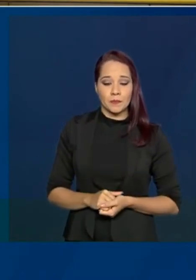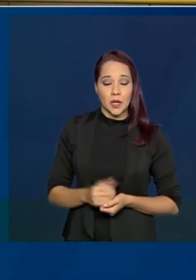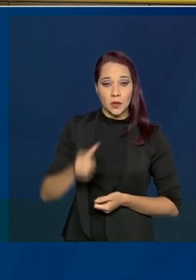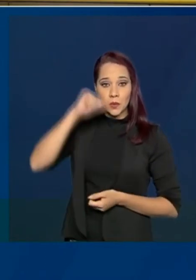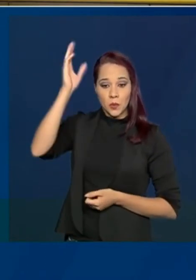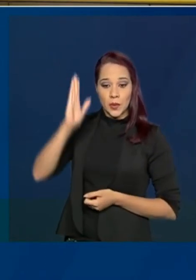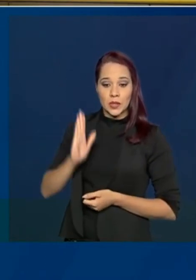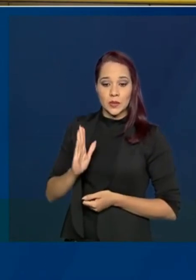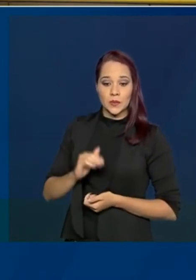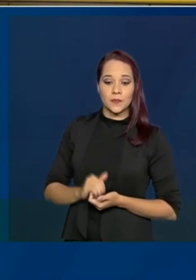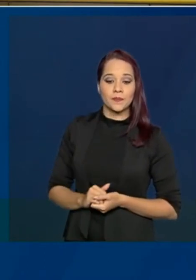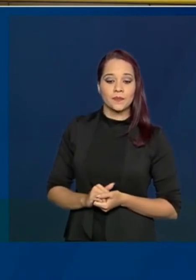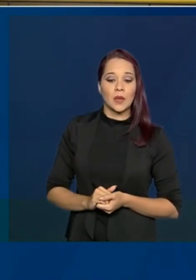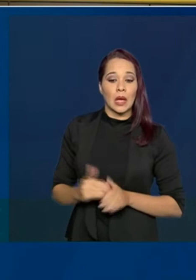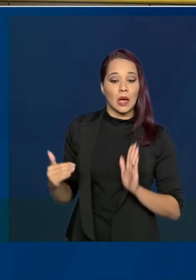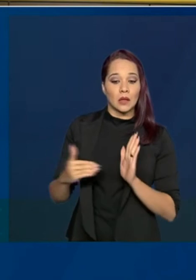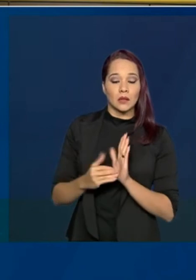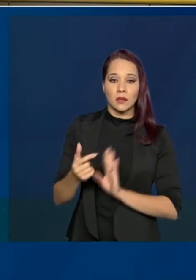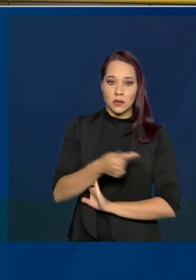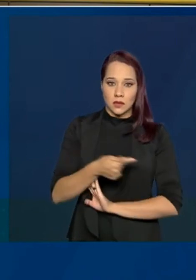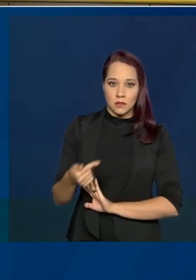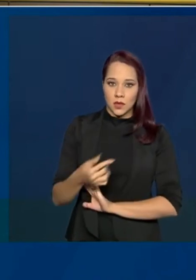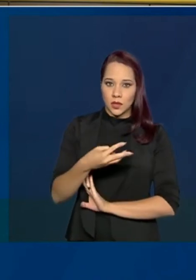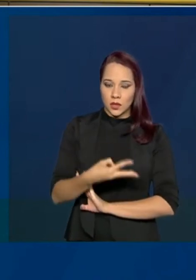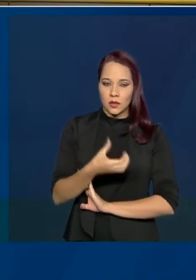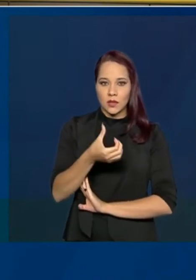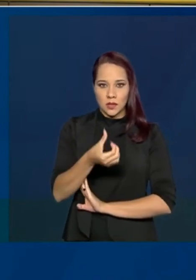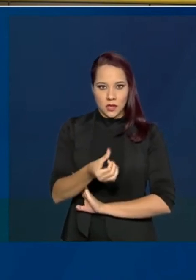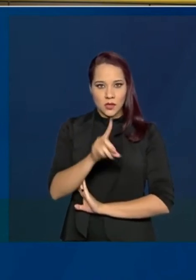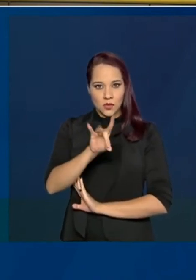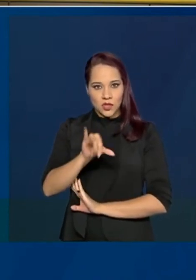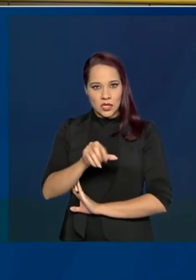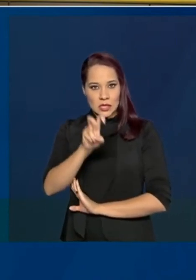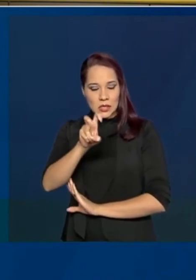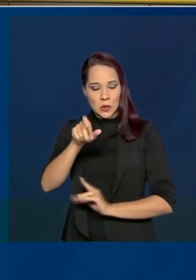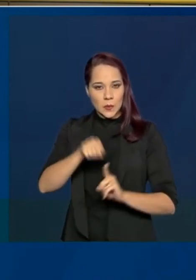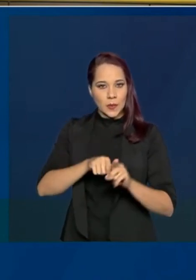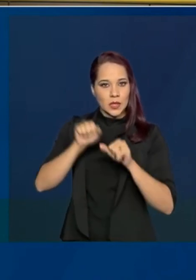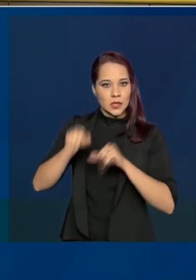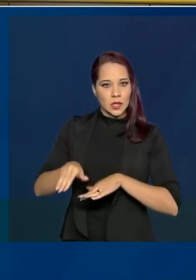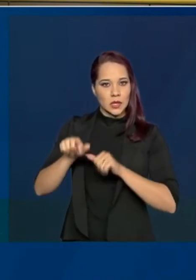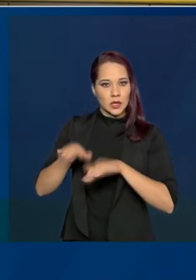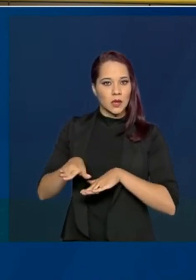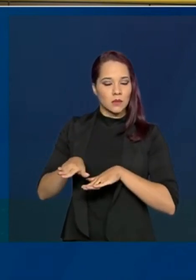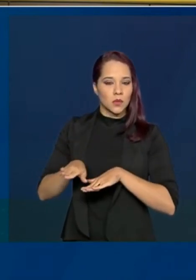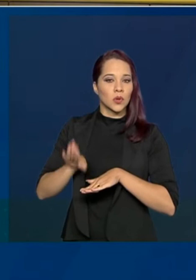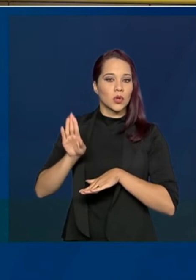Brasil, até a semana epidemiológica 36, no dia 5 de setembro, foram